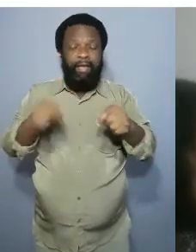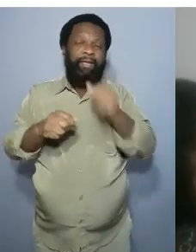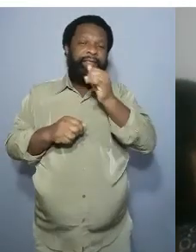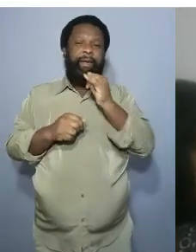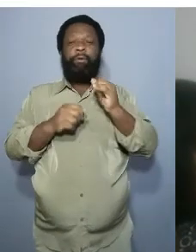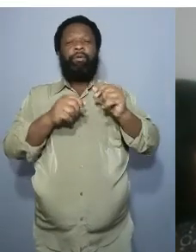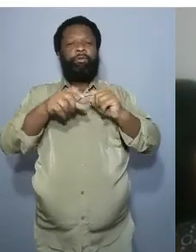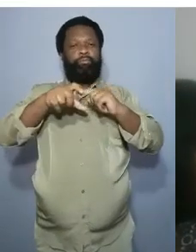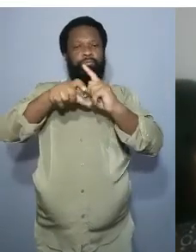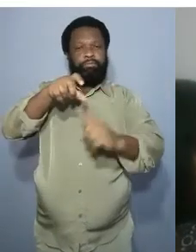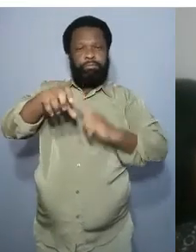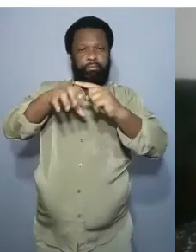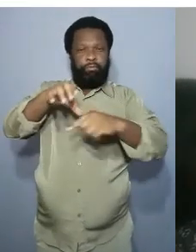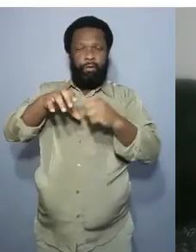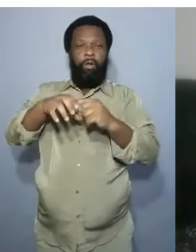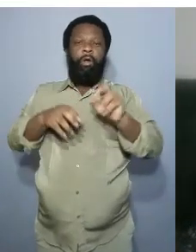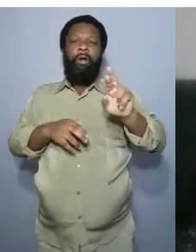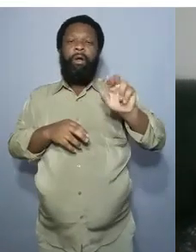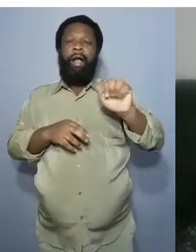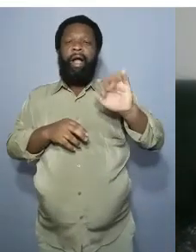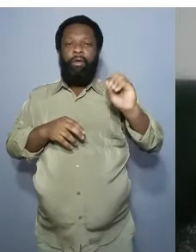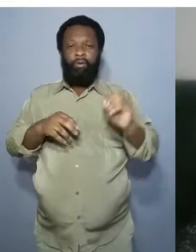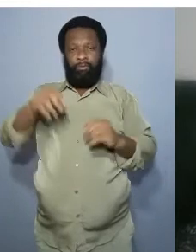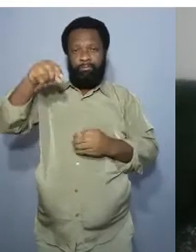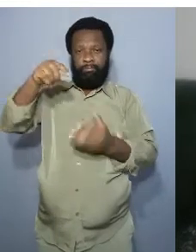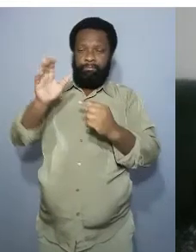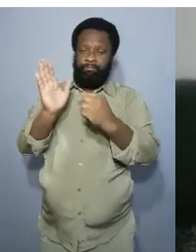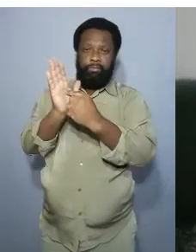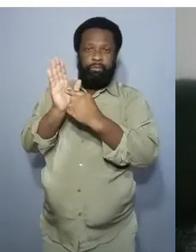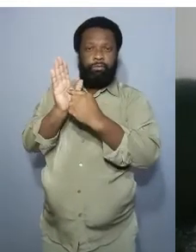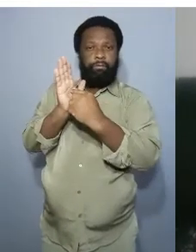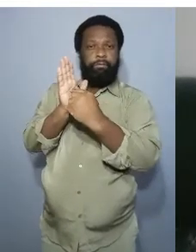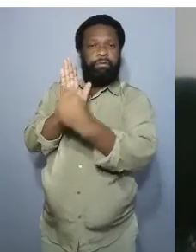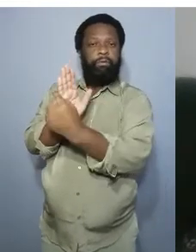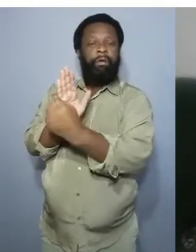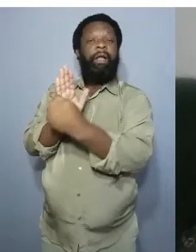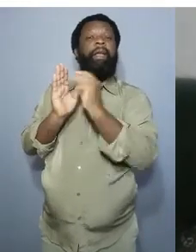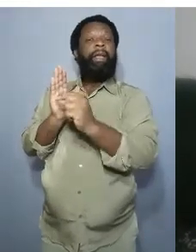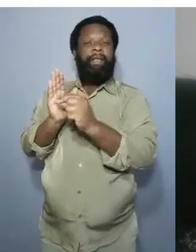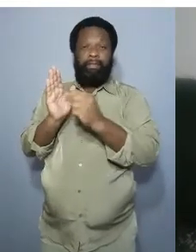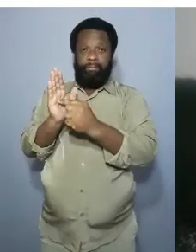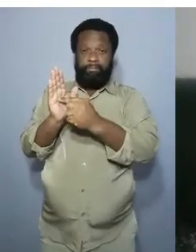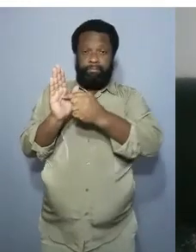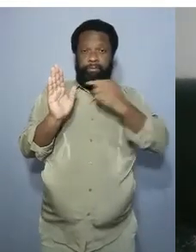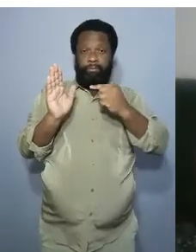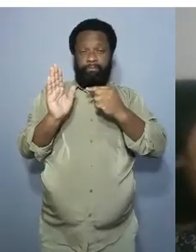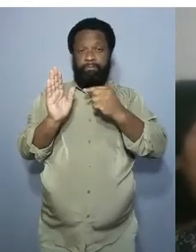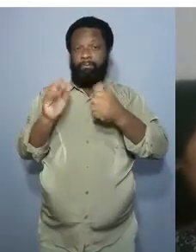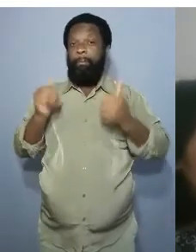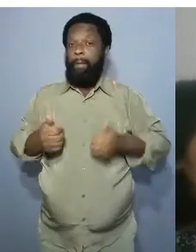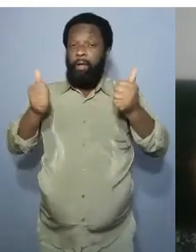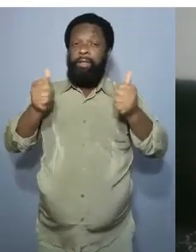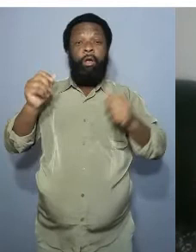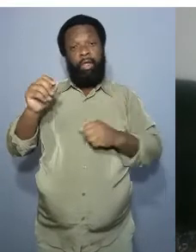raio. O raio é a distância do centro até a ponta. Então, daqui até aqui tem uma distância, daqui até aqui tem uma distância